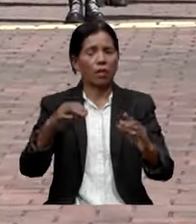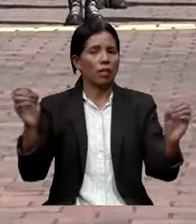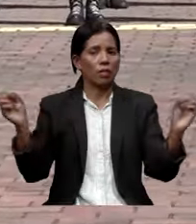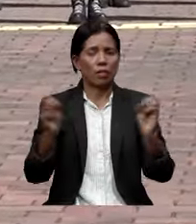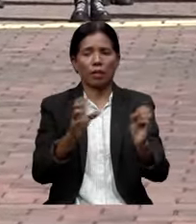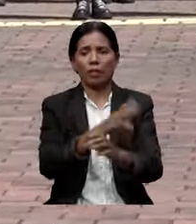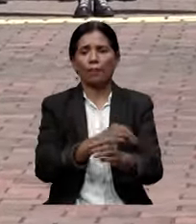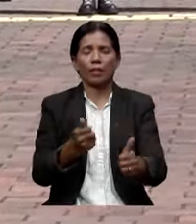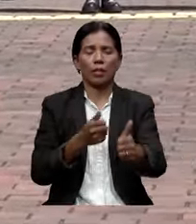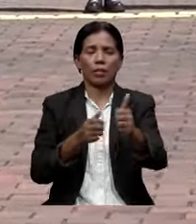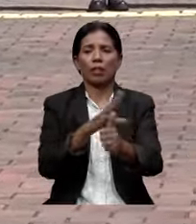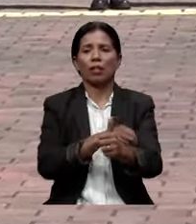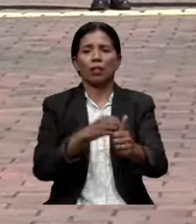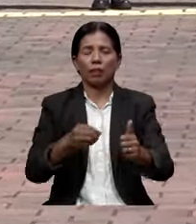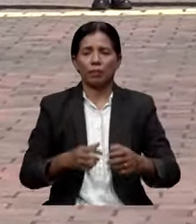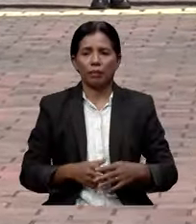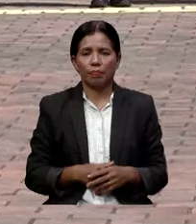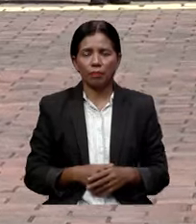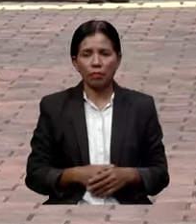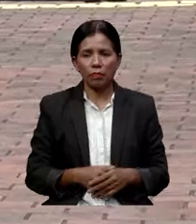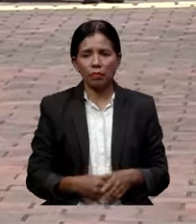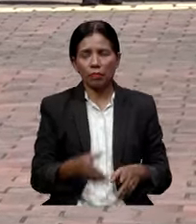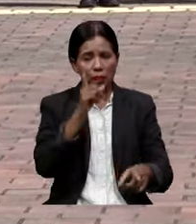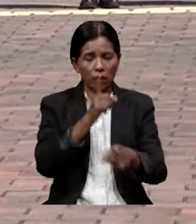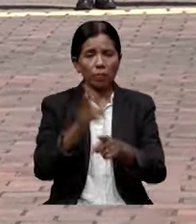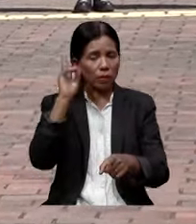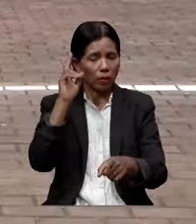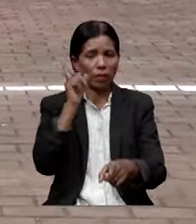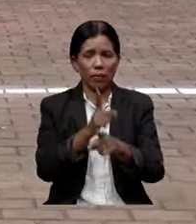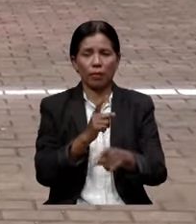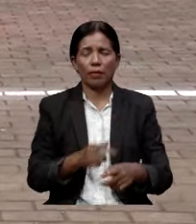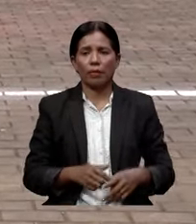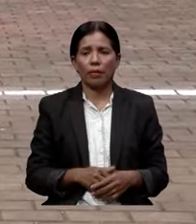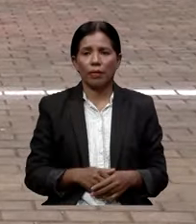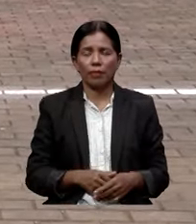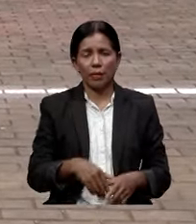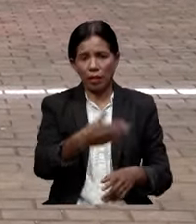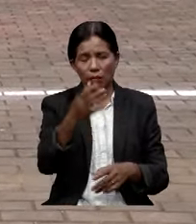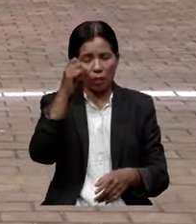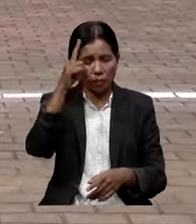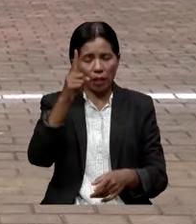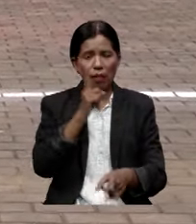simo e a instituição nobre e no sagrado idane. Imrona galai? E me compreende galai?